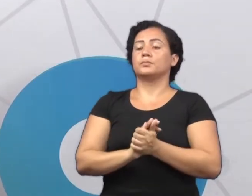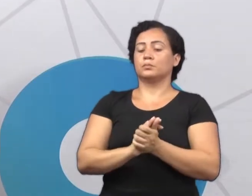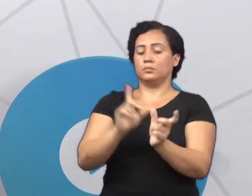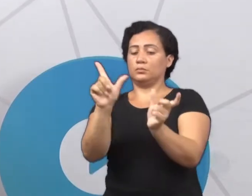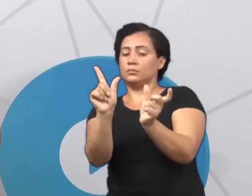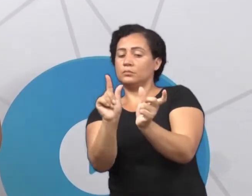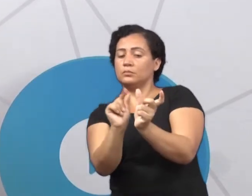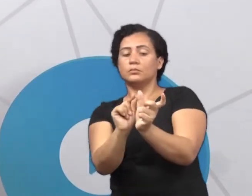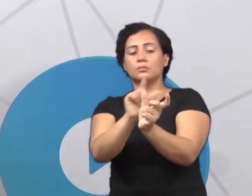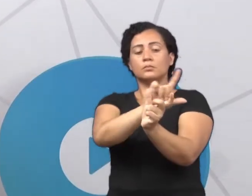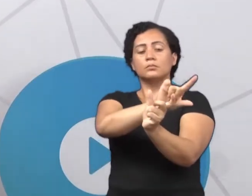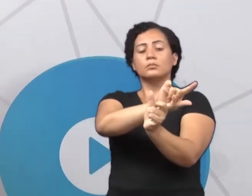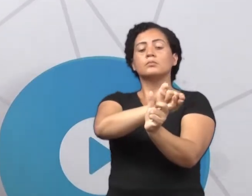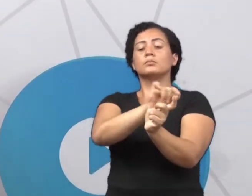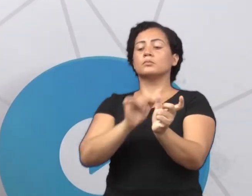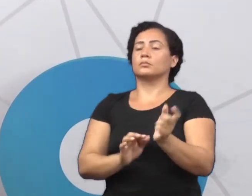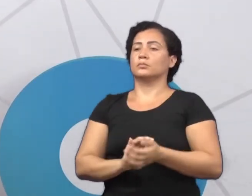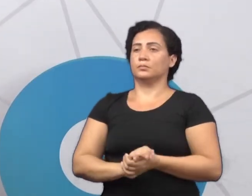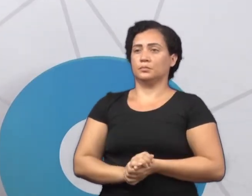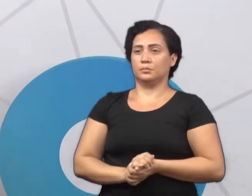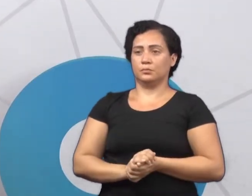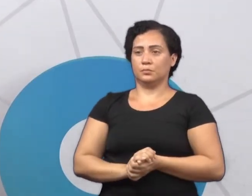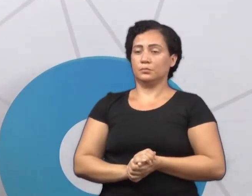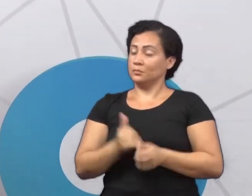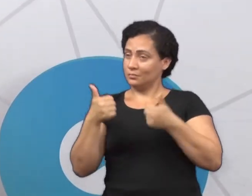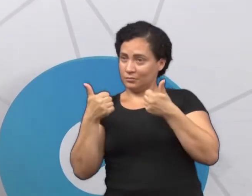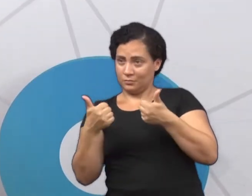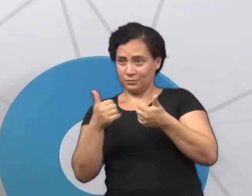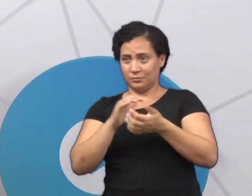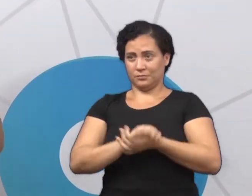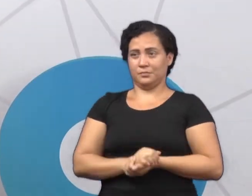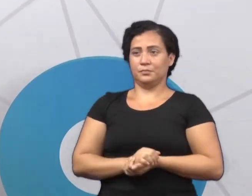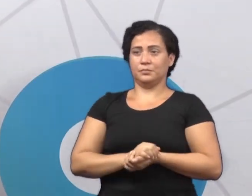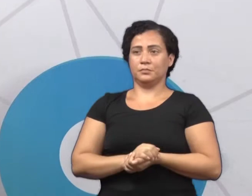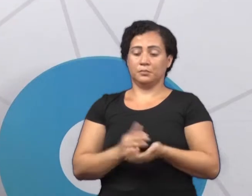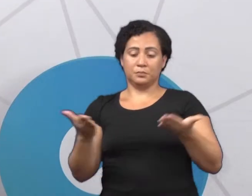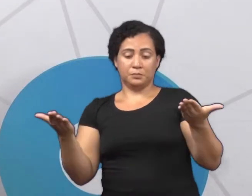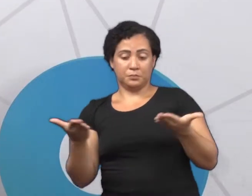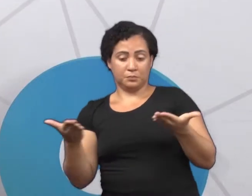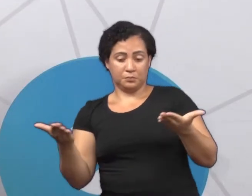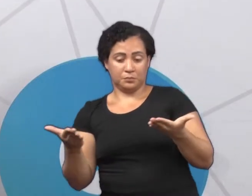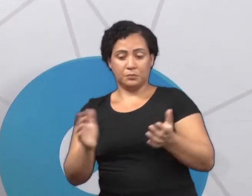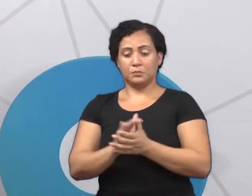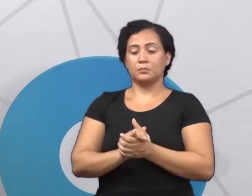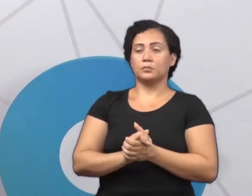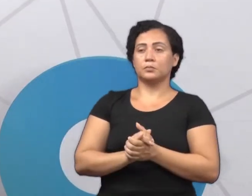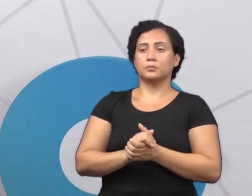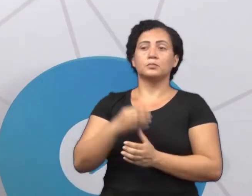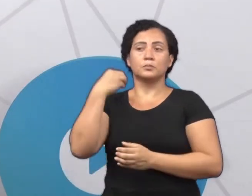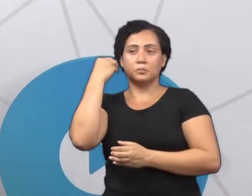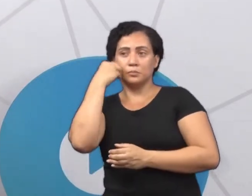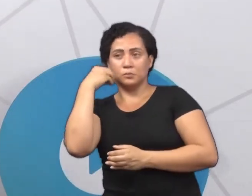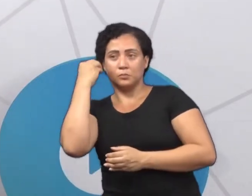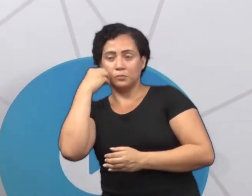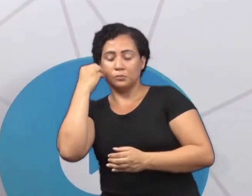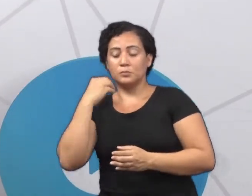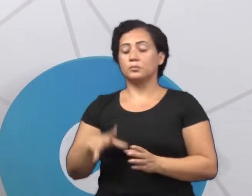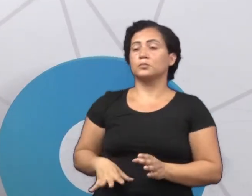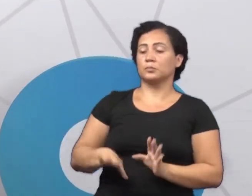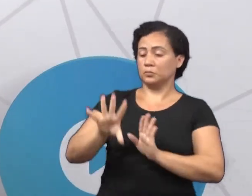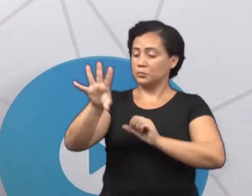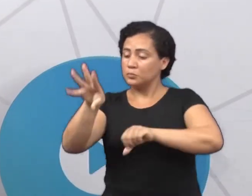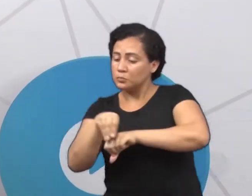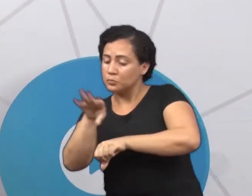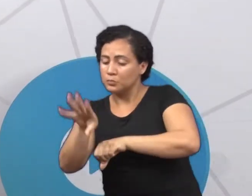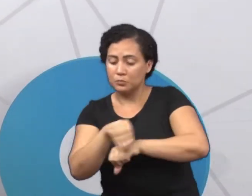no início quanto no final da minha palavra. Tudo bem? Então, agora chegou a hora da gente praticar um pouco esse conhecimento que a